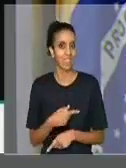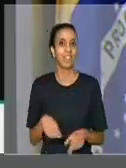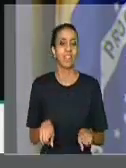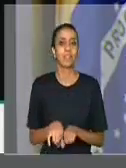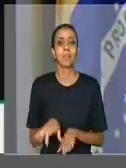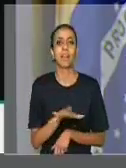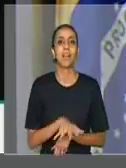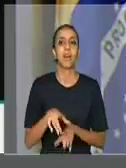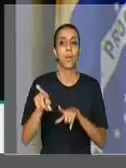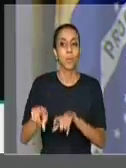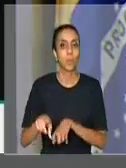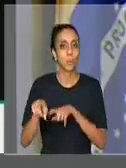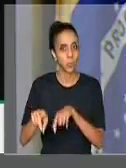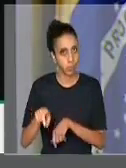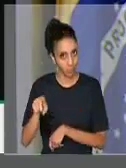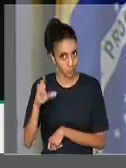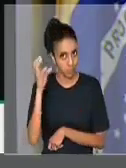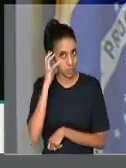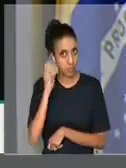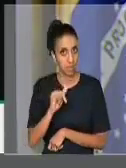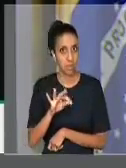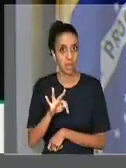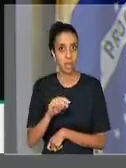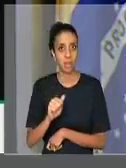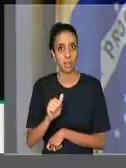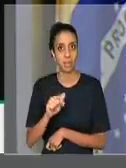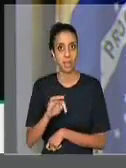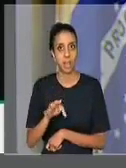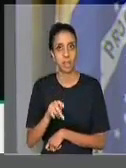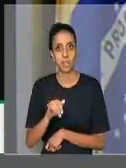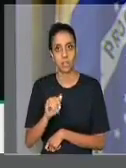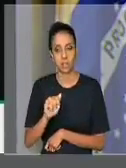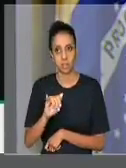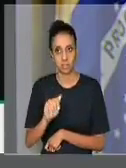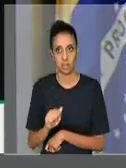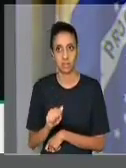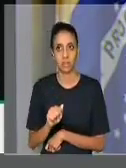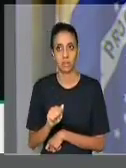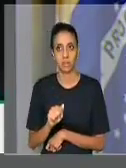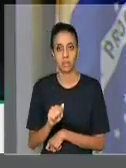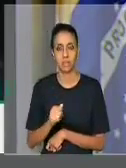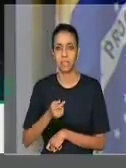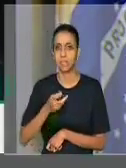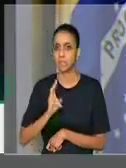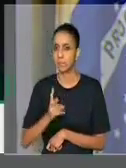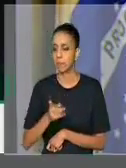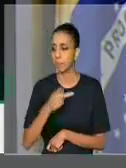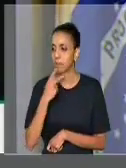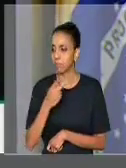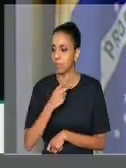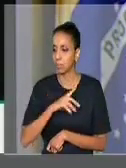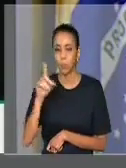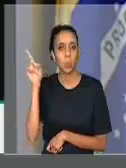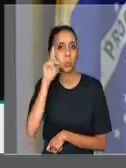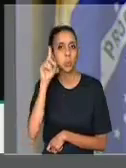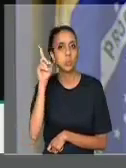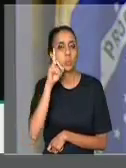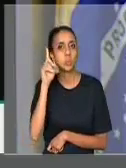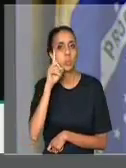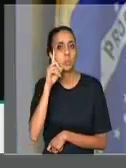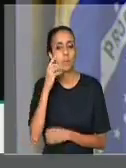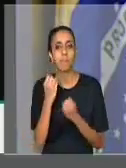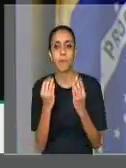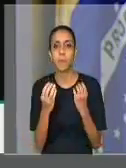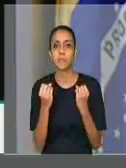à rádio itatiaia é uma rádio que fala com as pessoas fala do dia-a-dia e informa as pessoas e uma